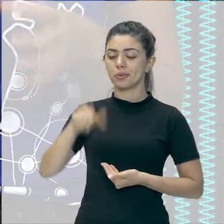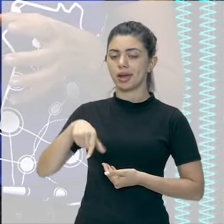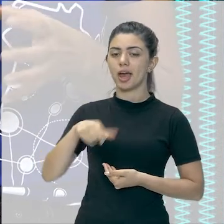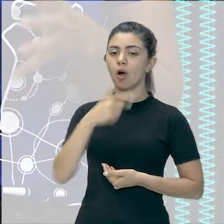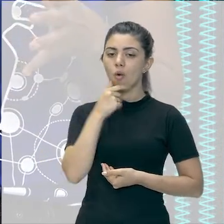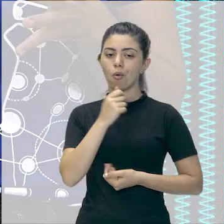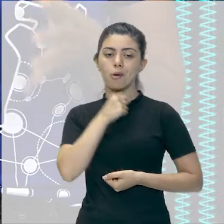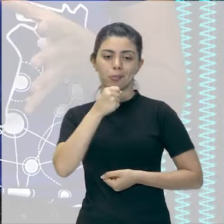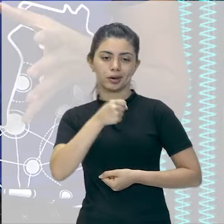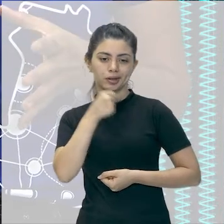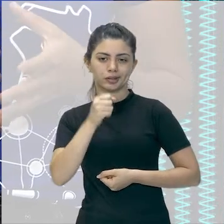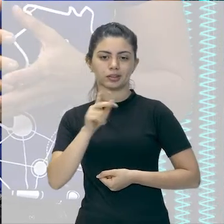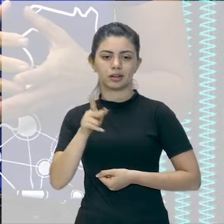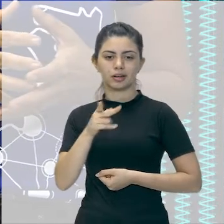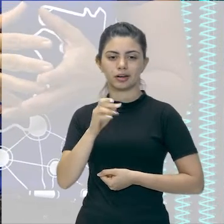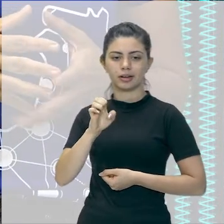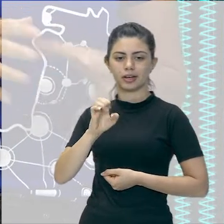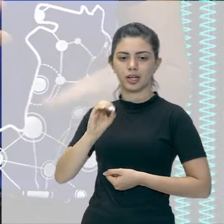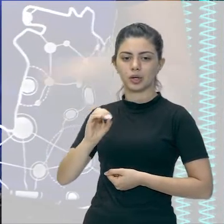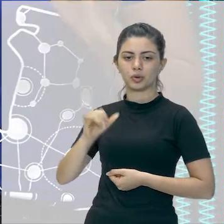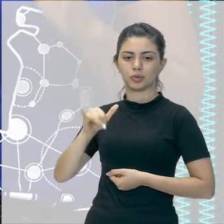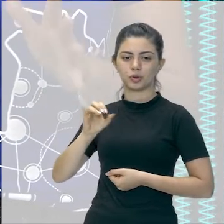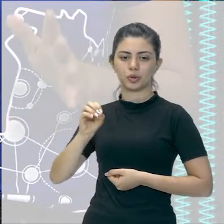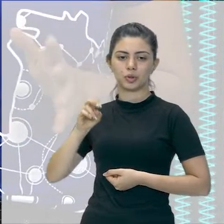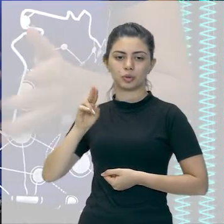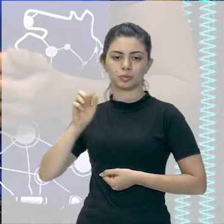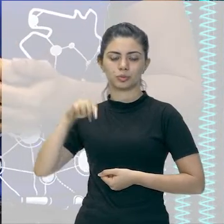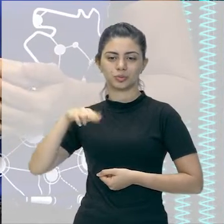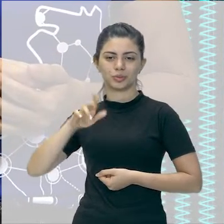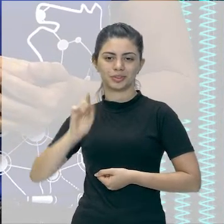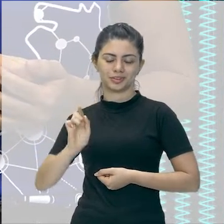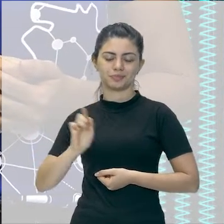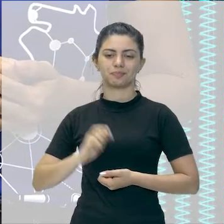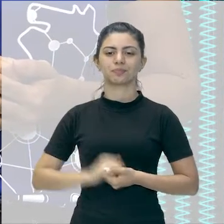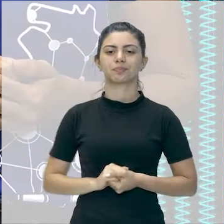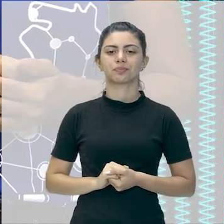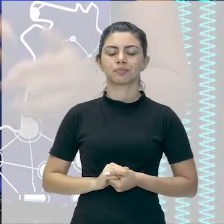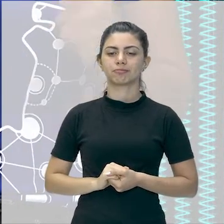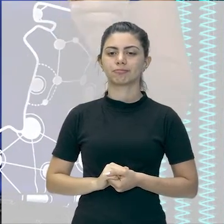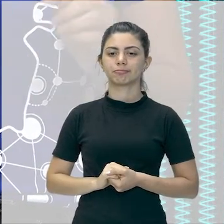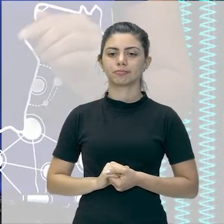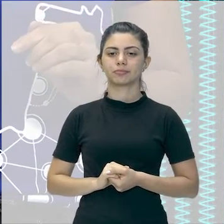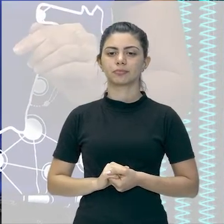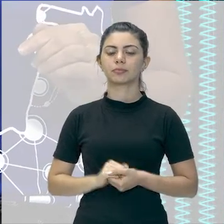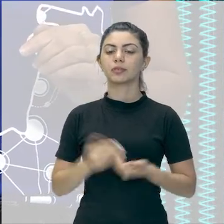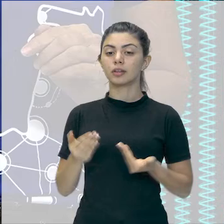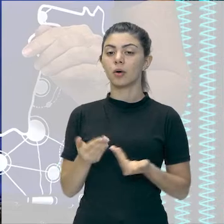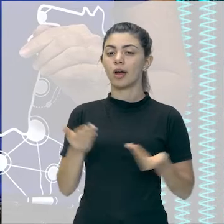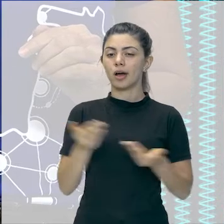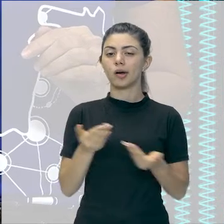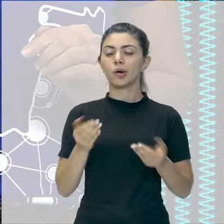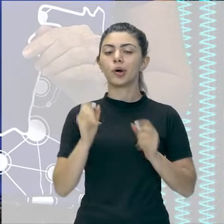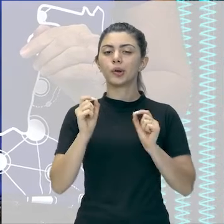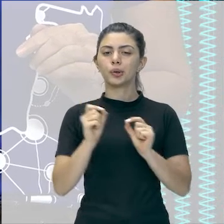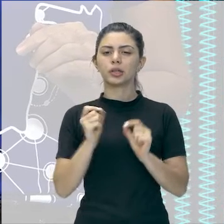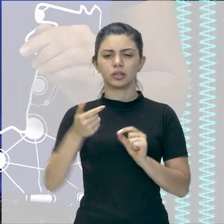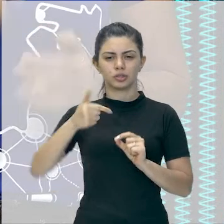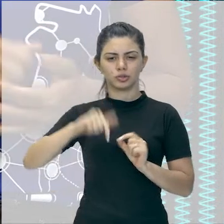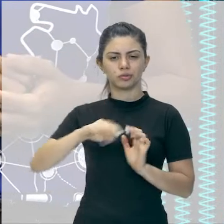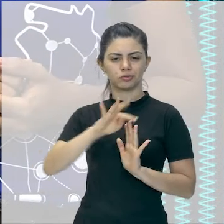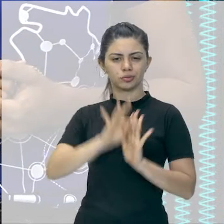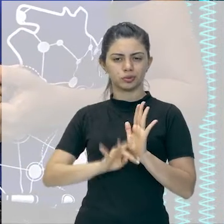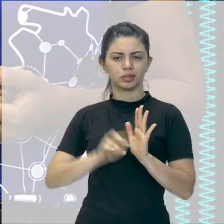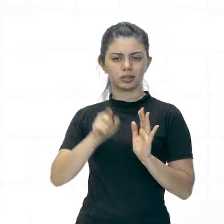Eu Young Sang. Eu acho que eu falei certo. Tudo bem? Vamos ver novamente aqui esse pequeno texto que